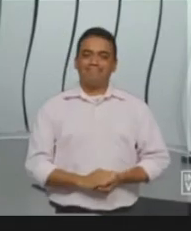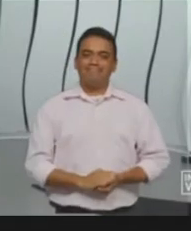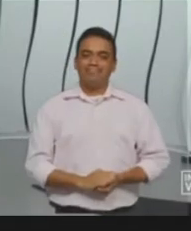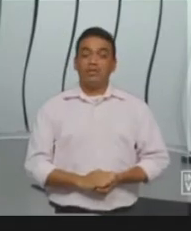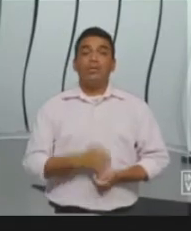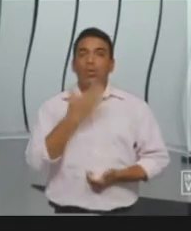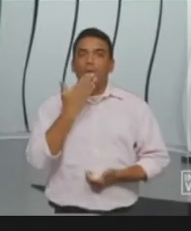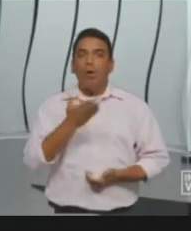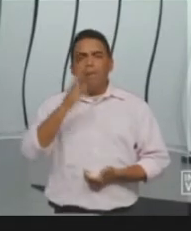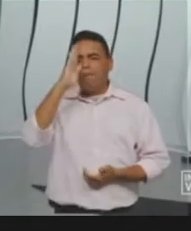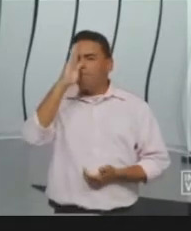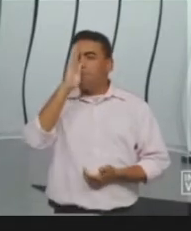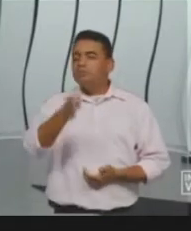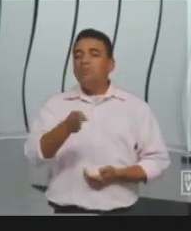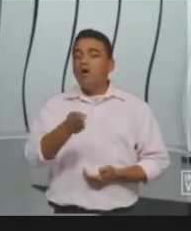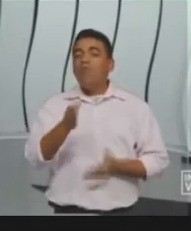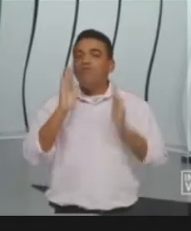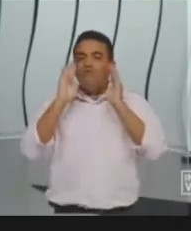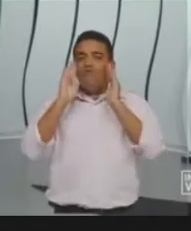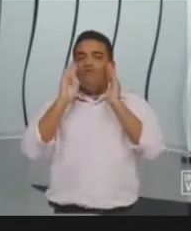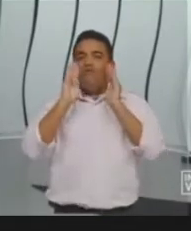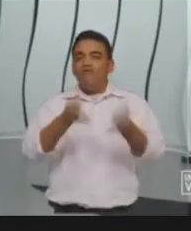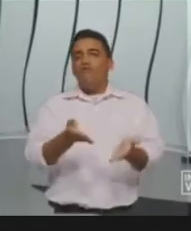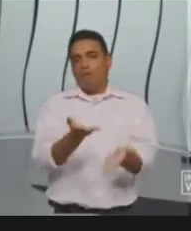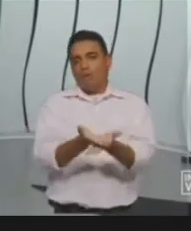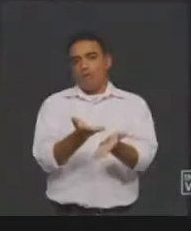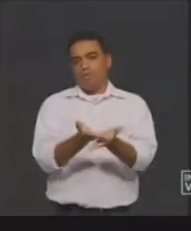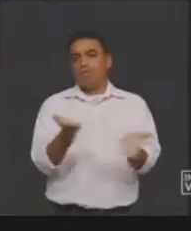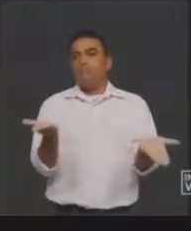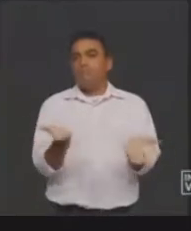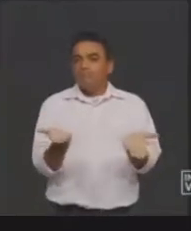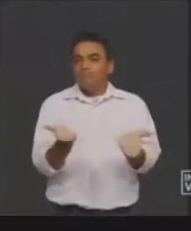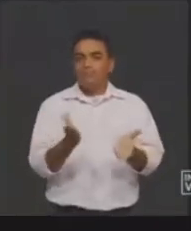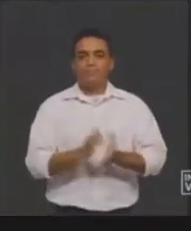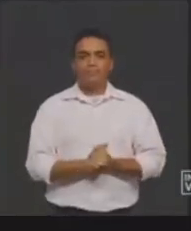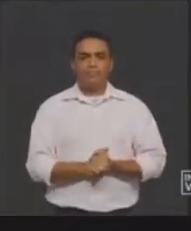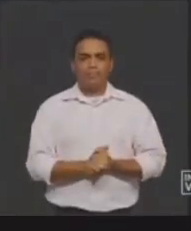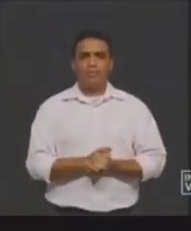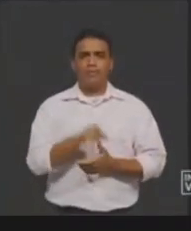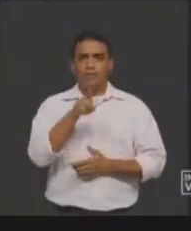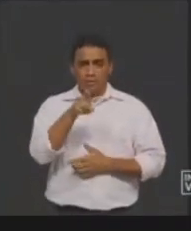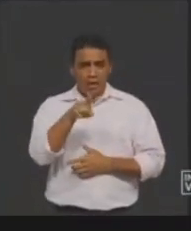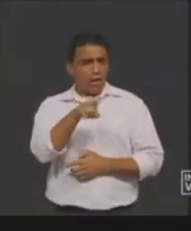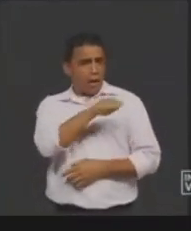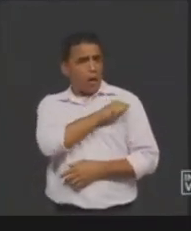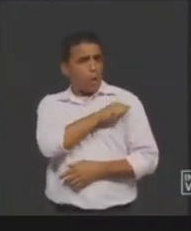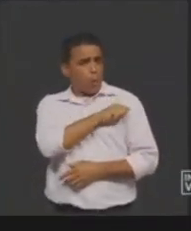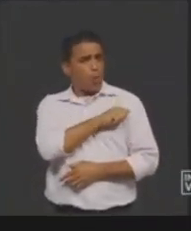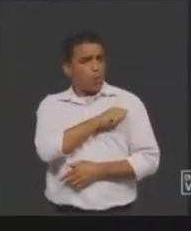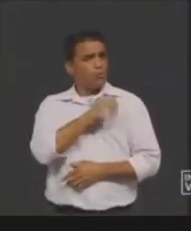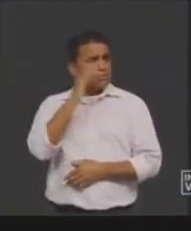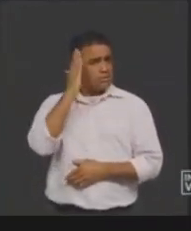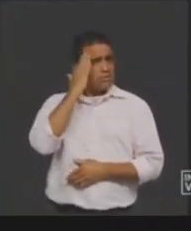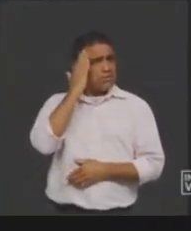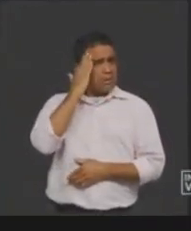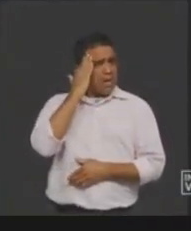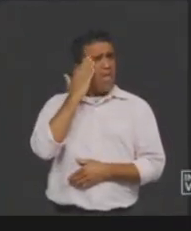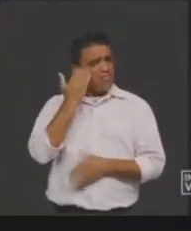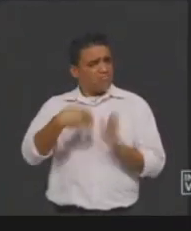são os principais objetivos desta aula, então? Permitir que você, aluno, possa conhecer alguns